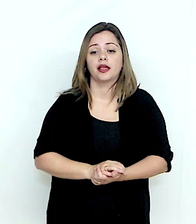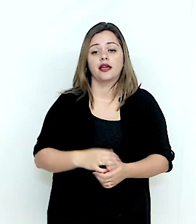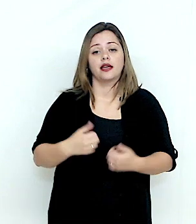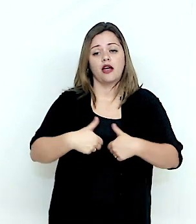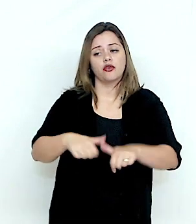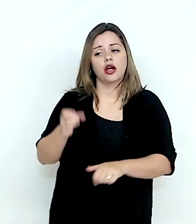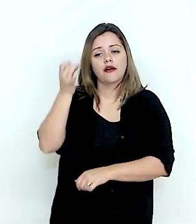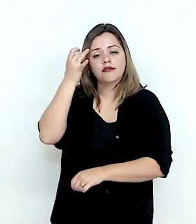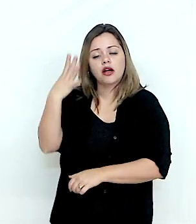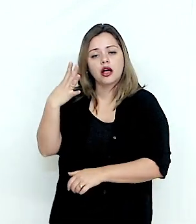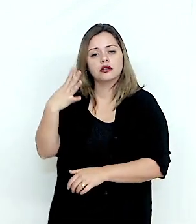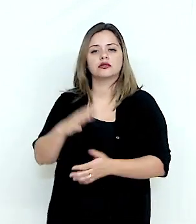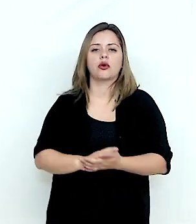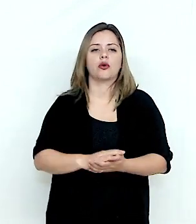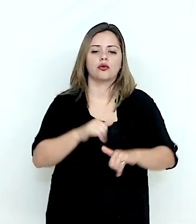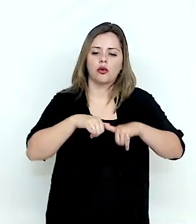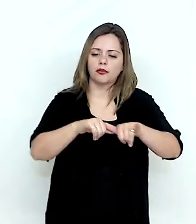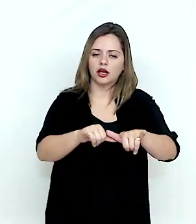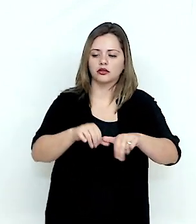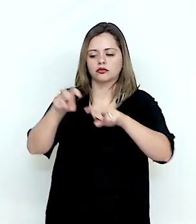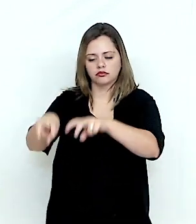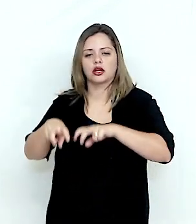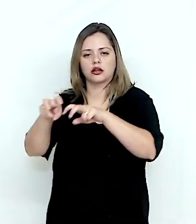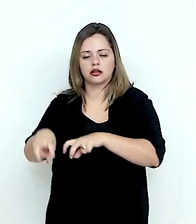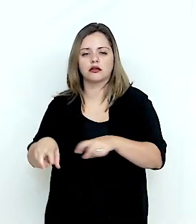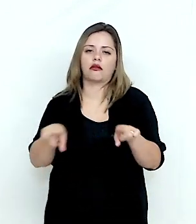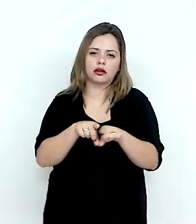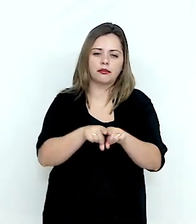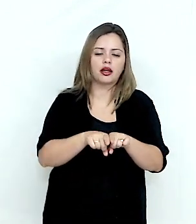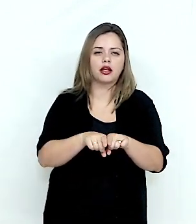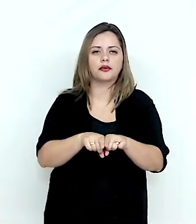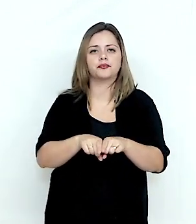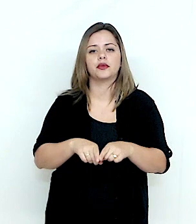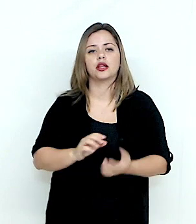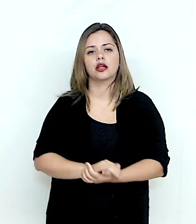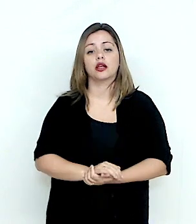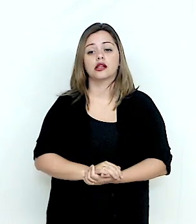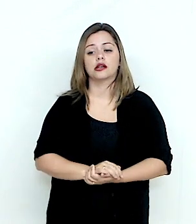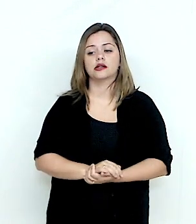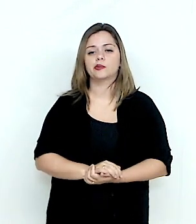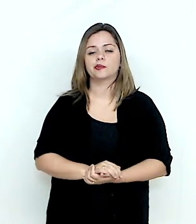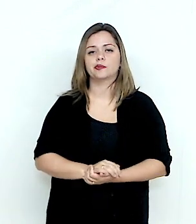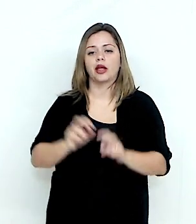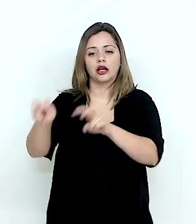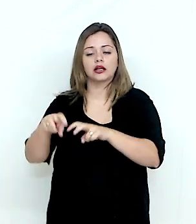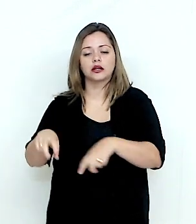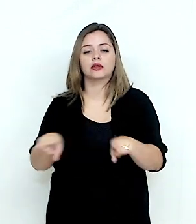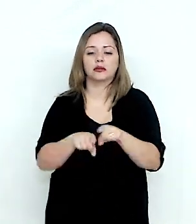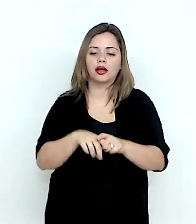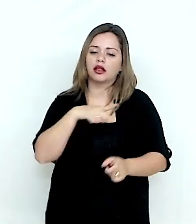comércio na área agrícola. Também na área agrícola há discussões